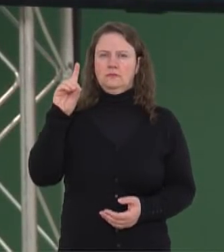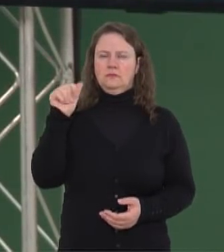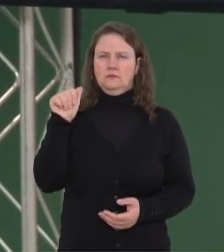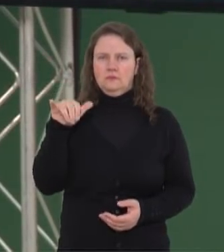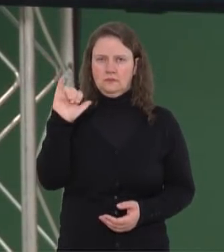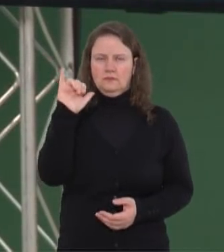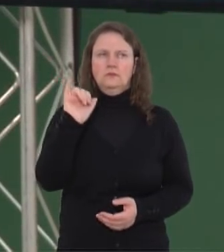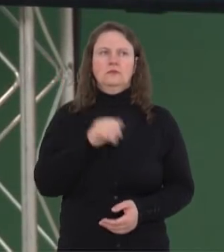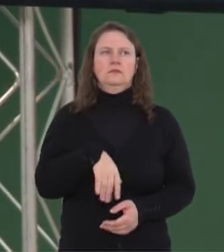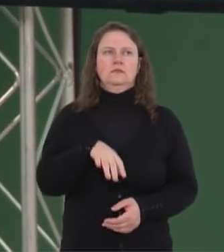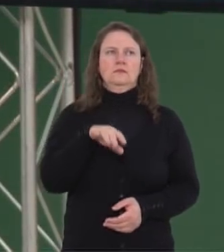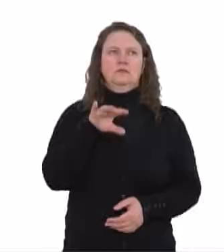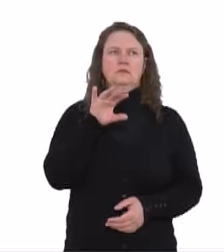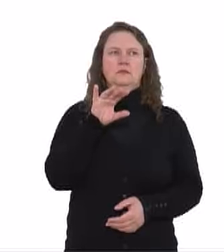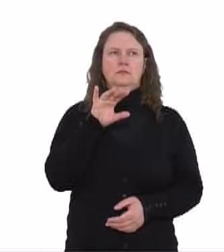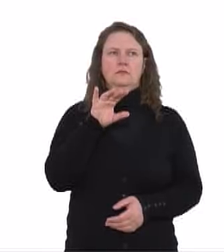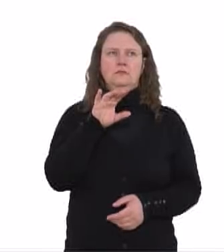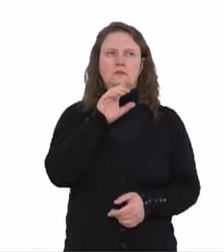Wednesday,